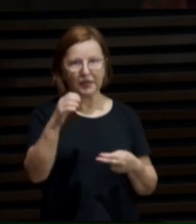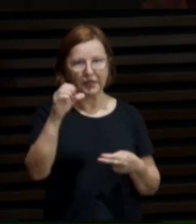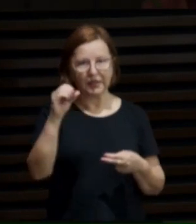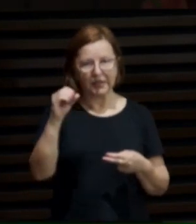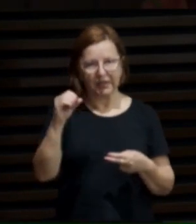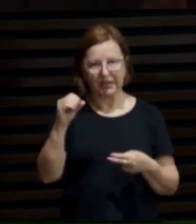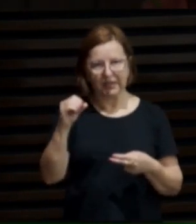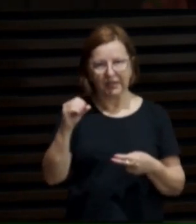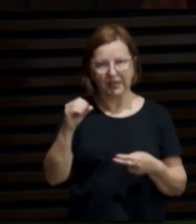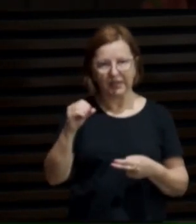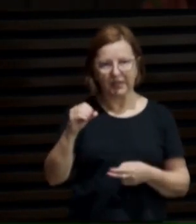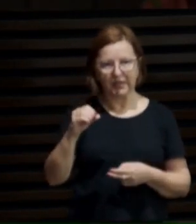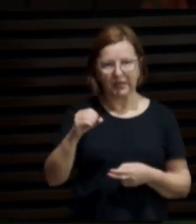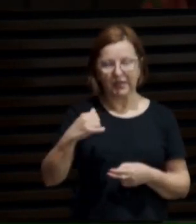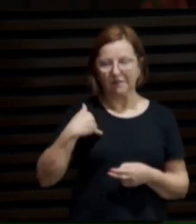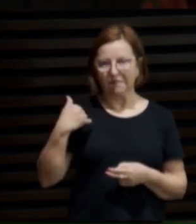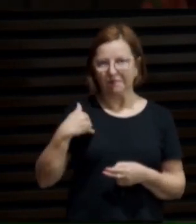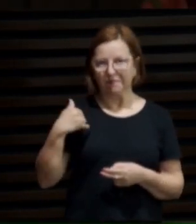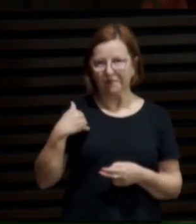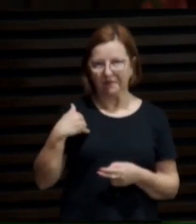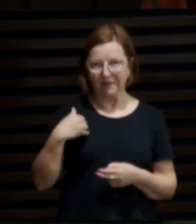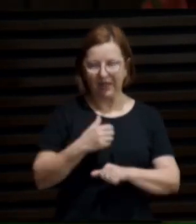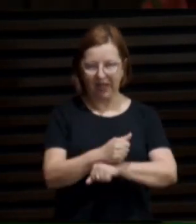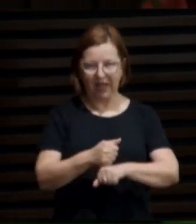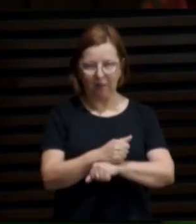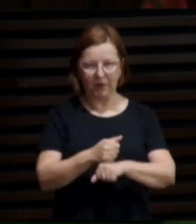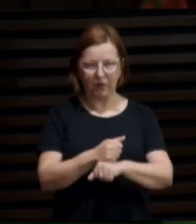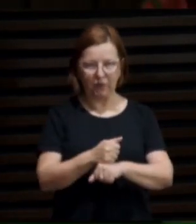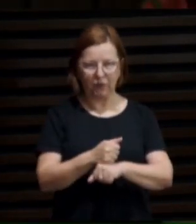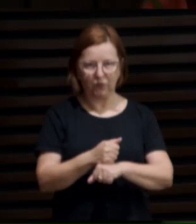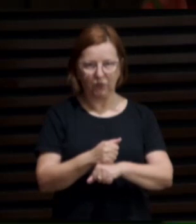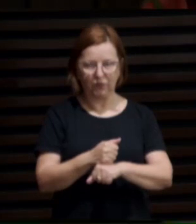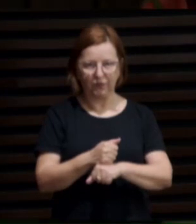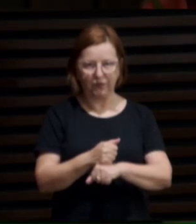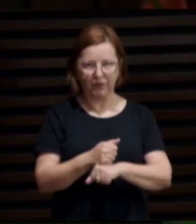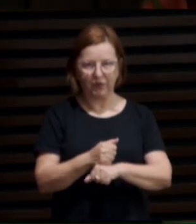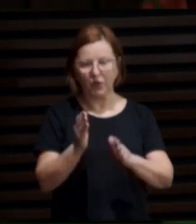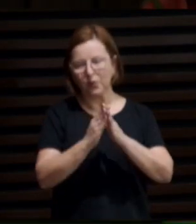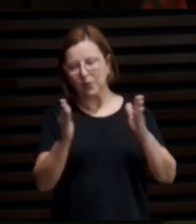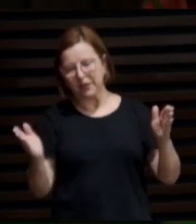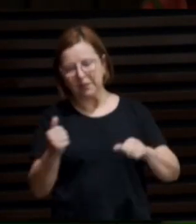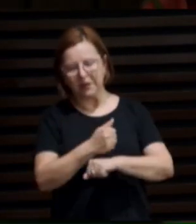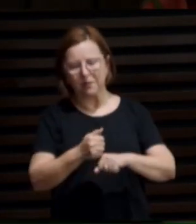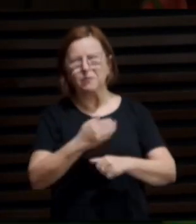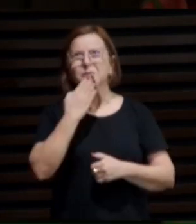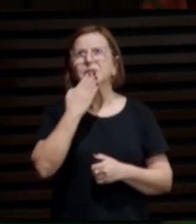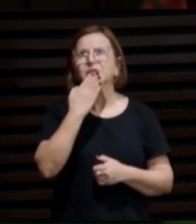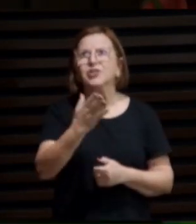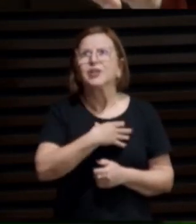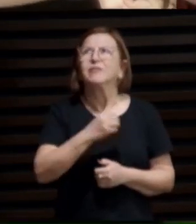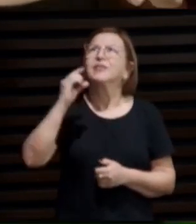vida de Abraão e de um tempo que ele veio pedindo a Deus um filho. E